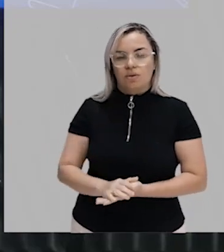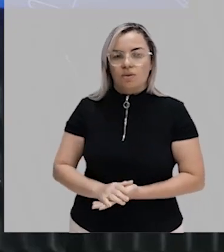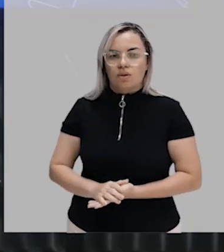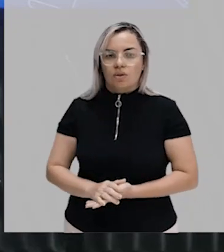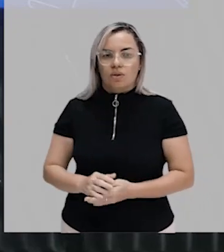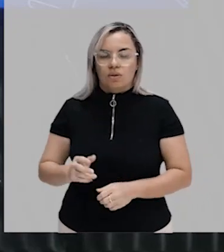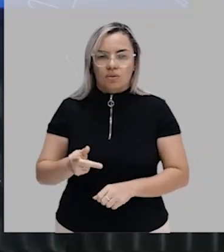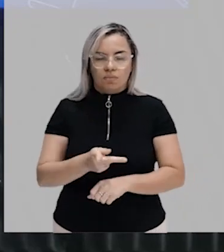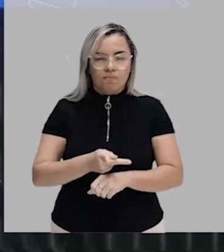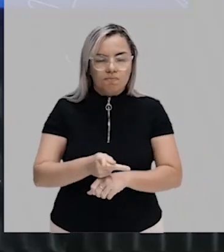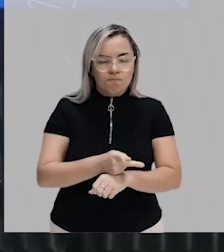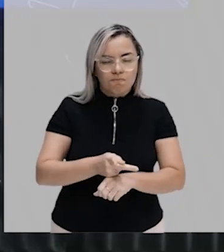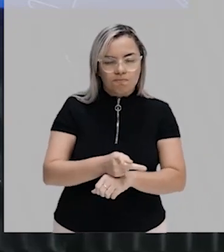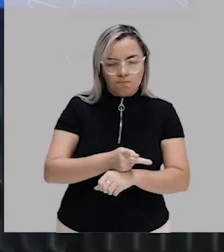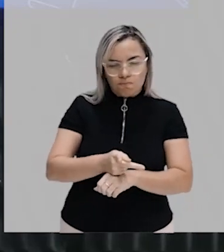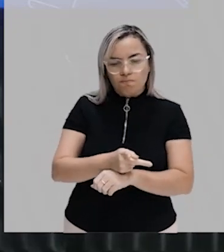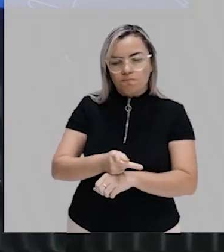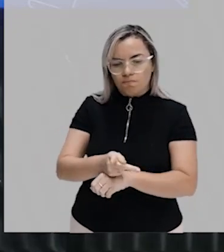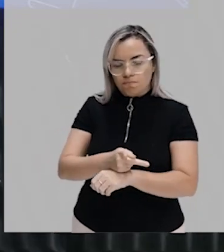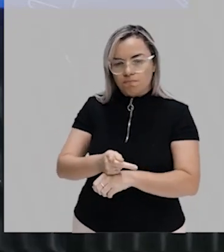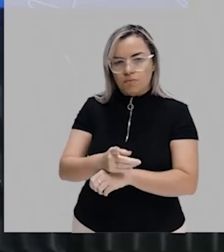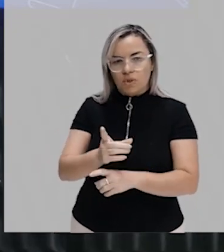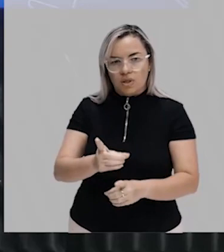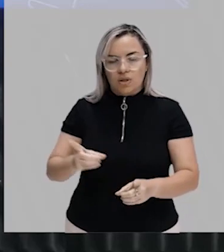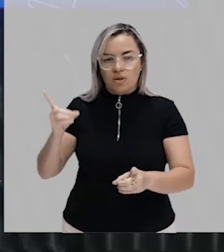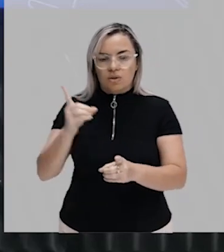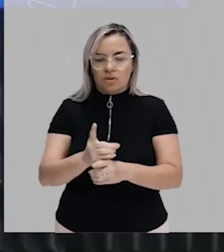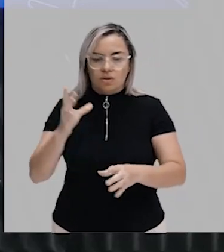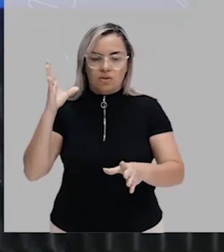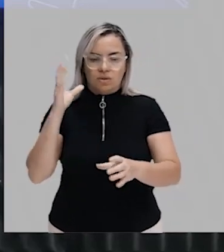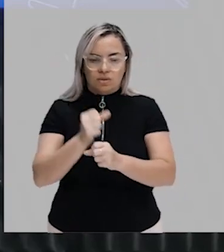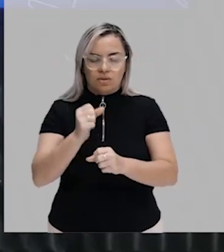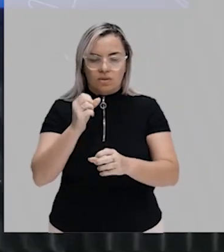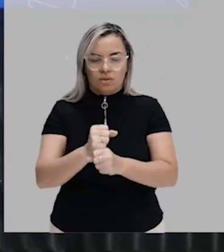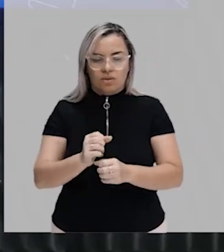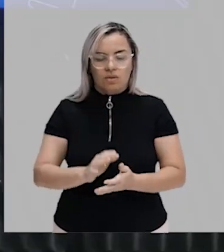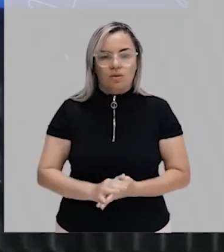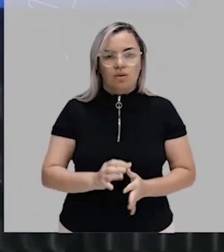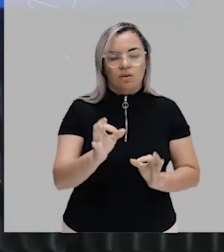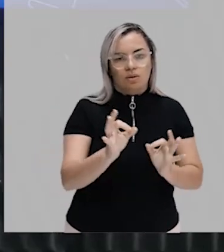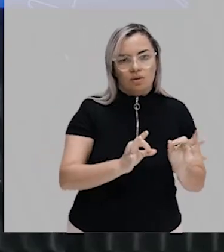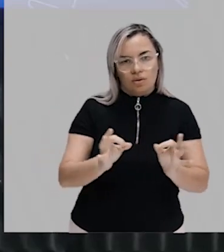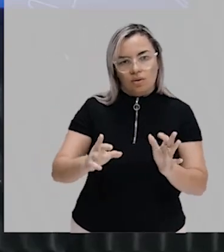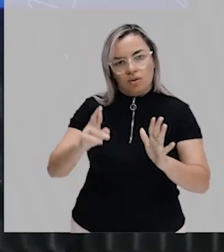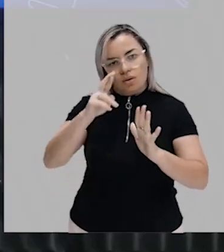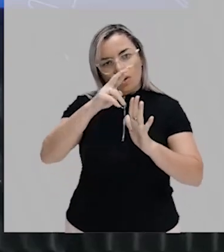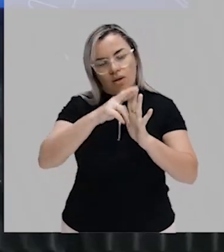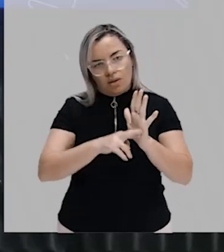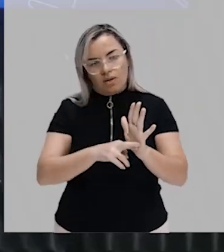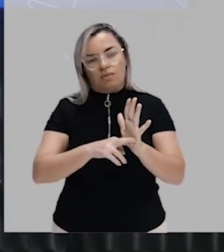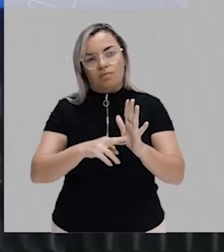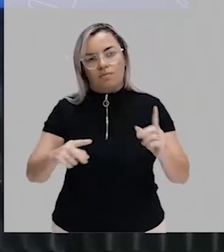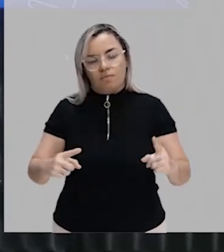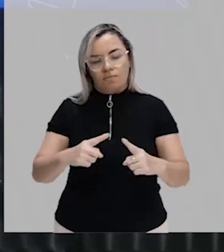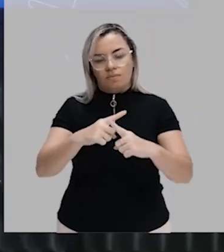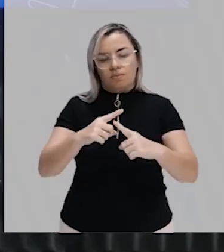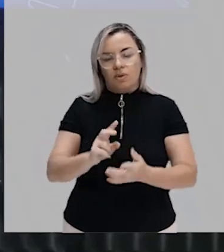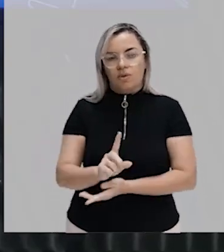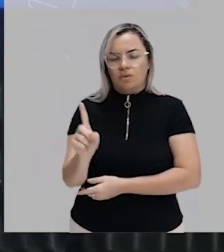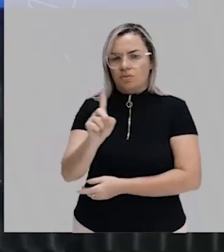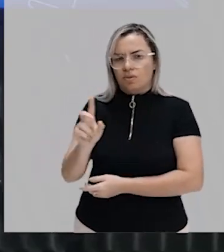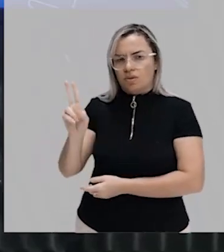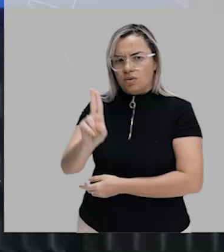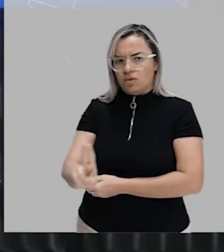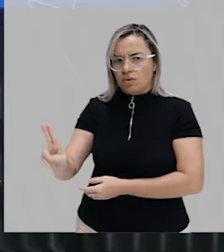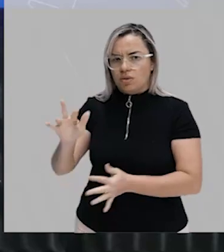nós estamos procurando, certo? Então, nós montamos uma regra de 3. Nós nem